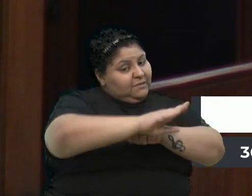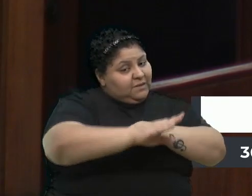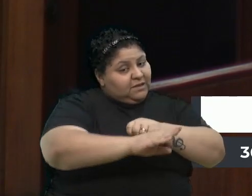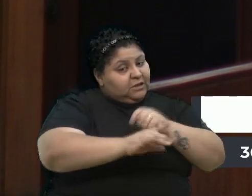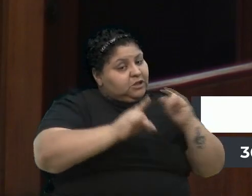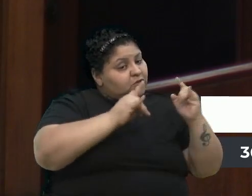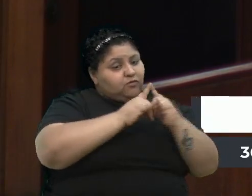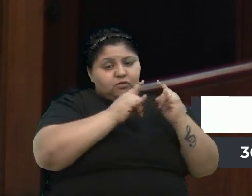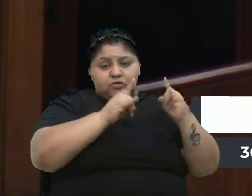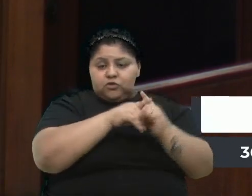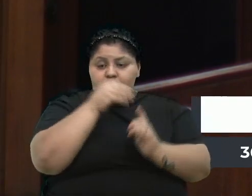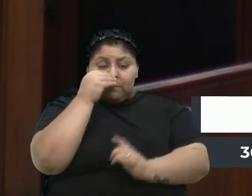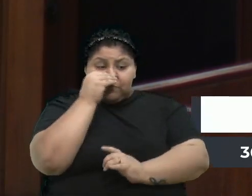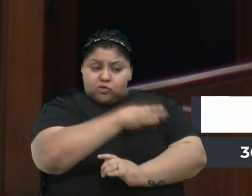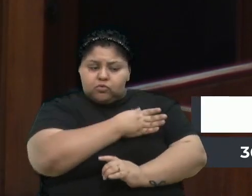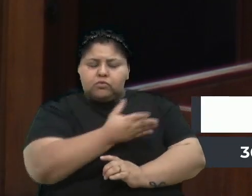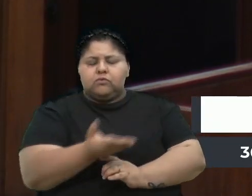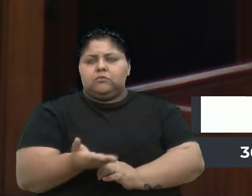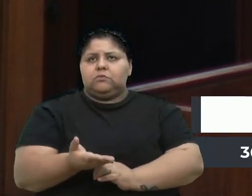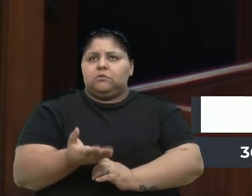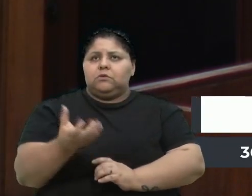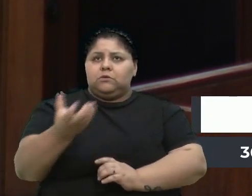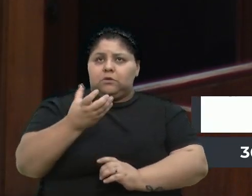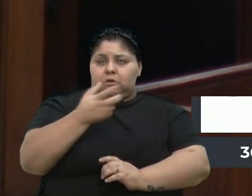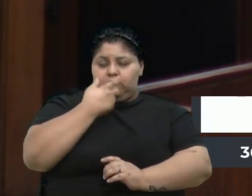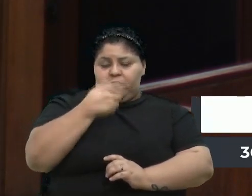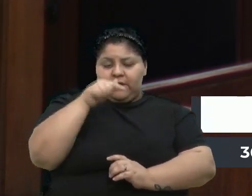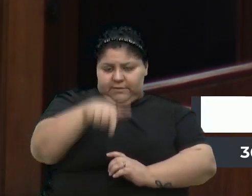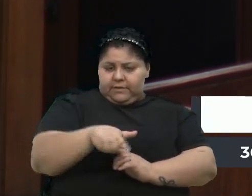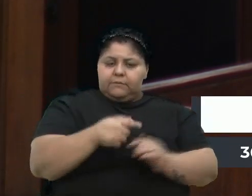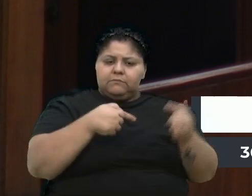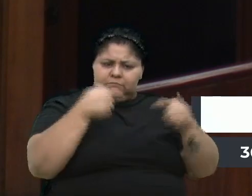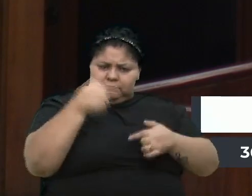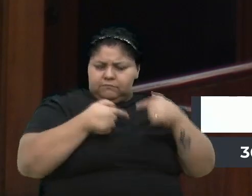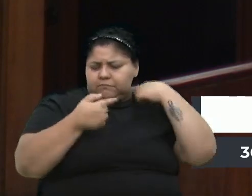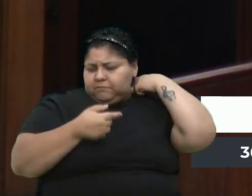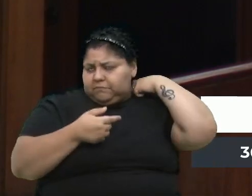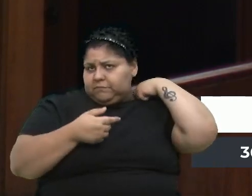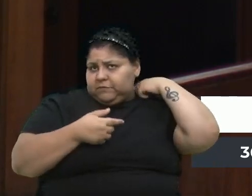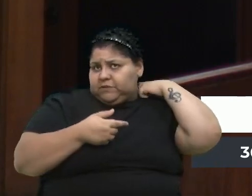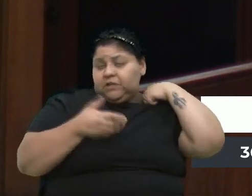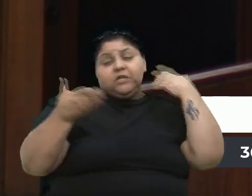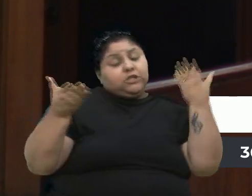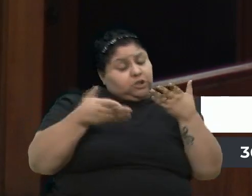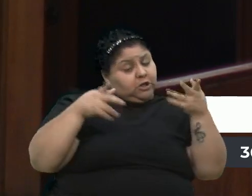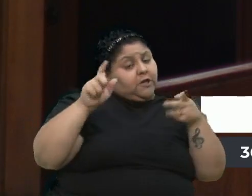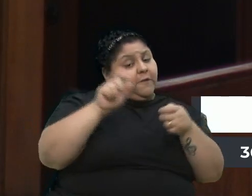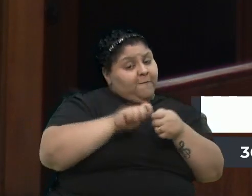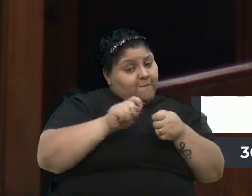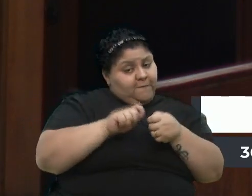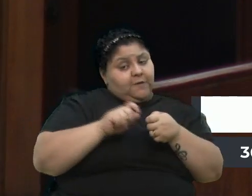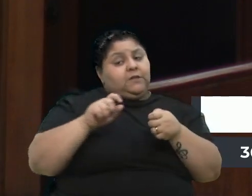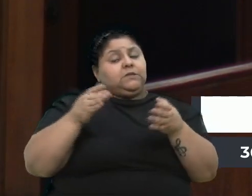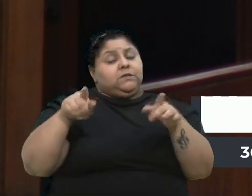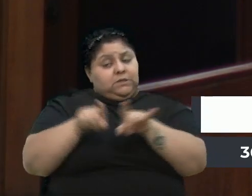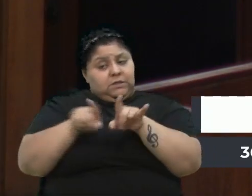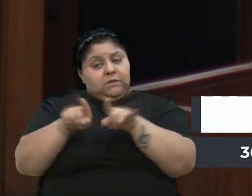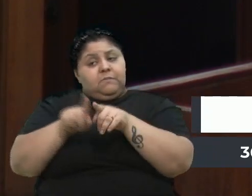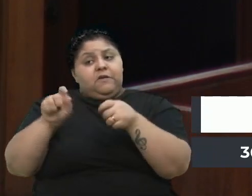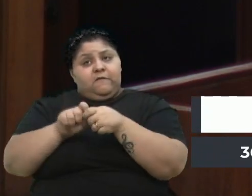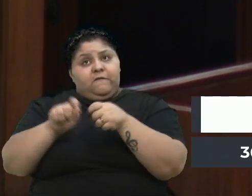isso. Então, eu quero deixar aqui essa manifestação, já o fiz e vou fazer nas reuniões também da